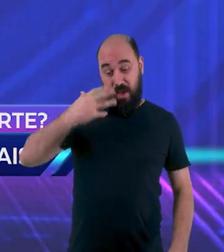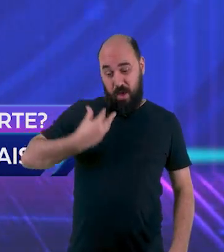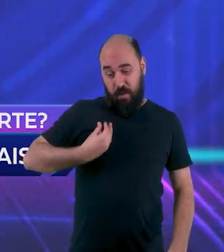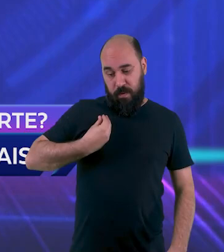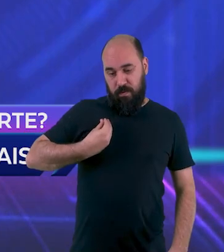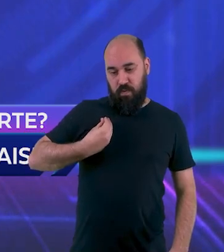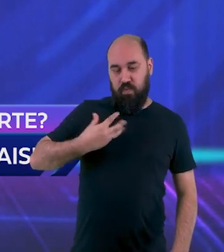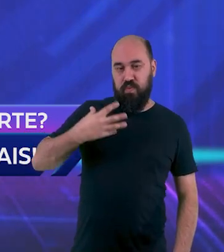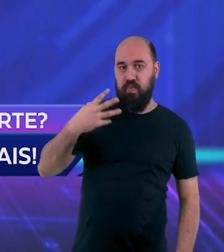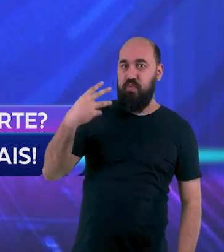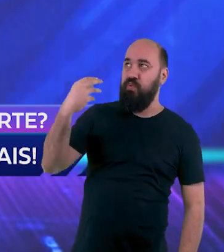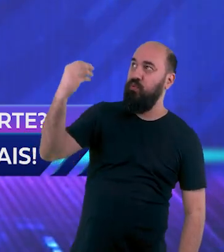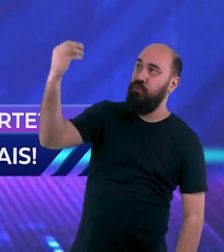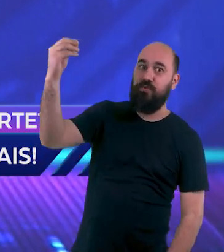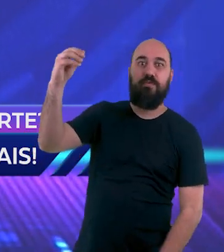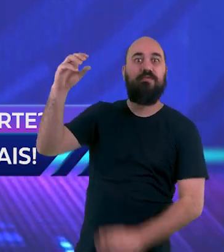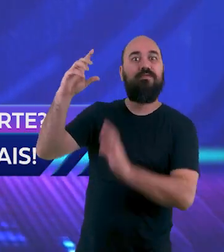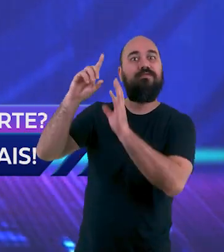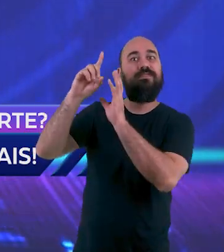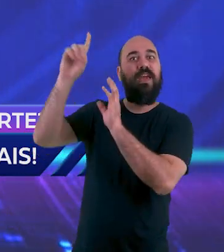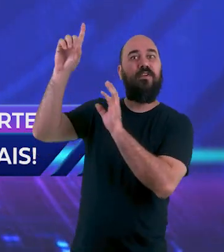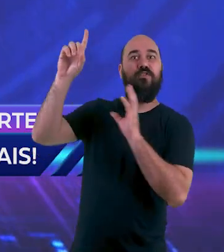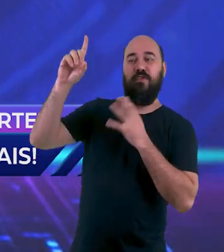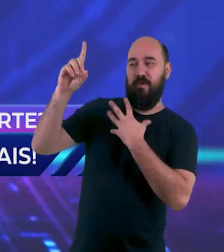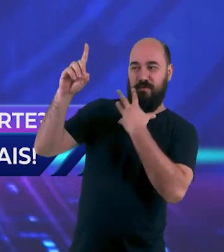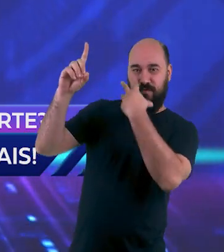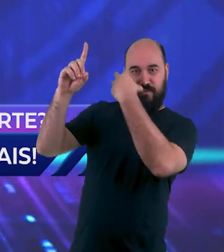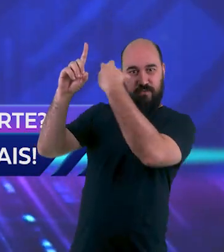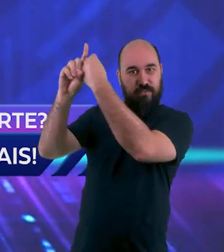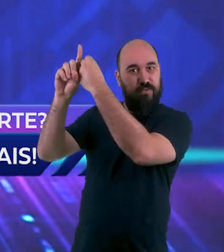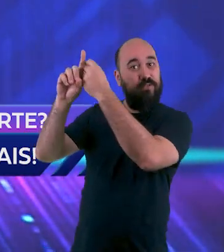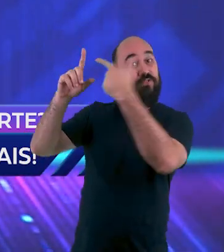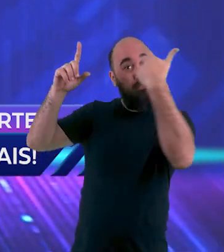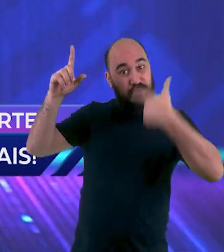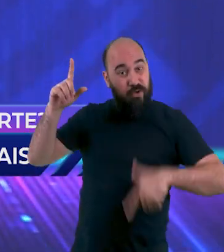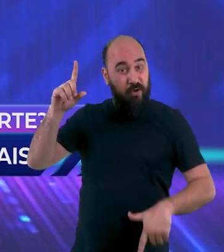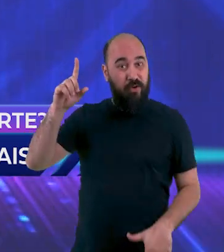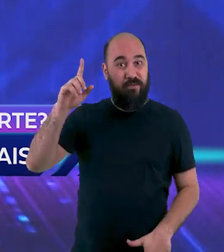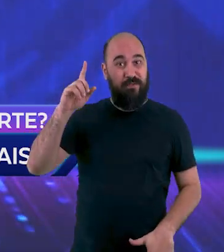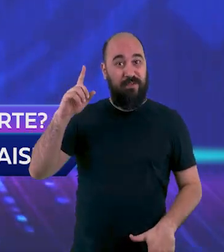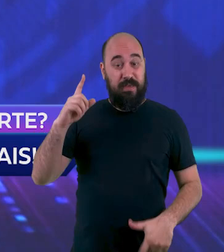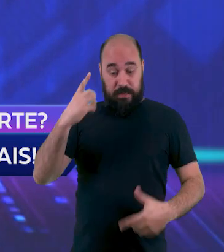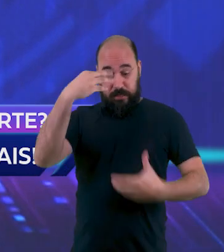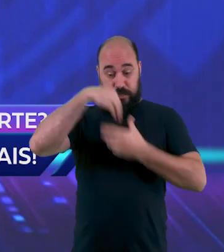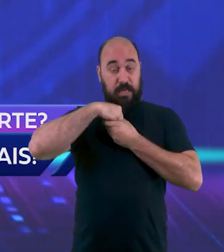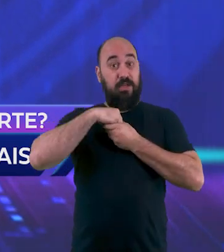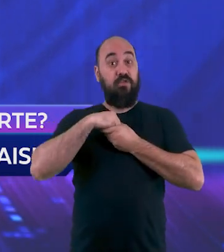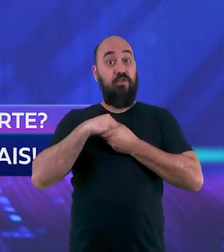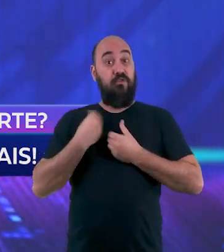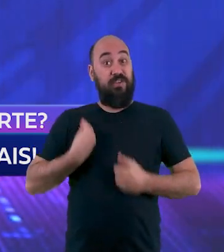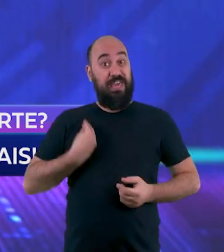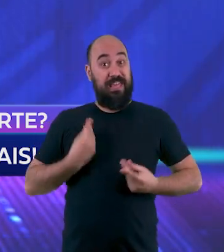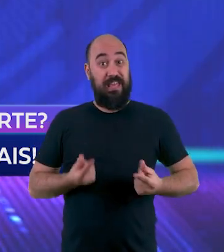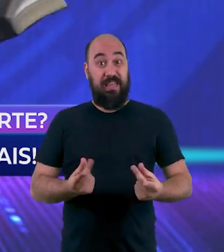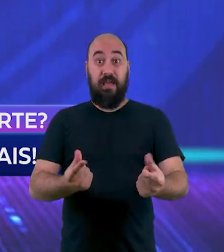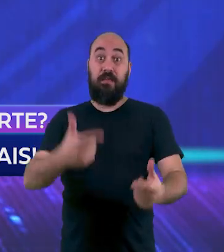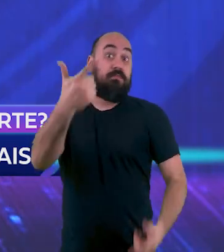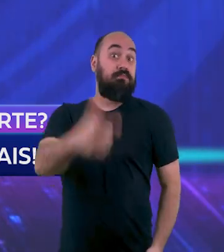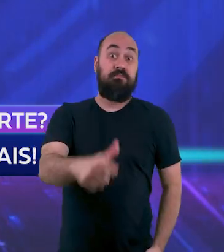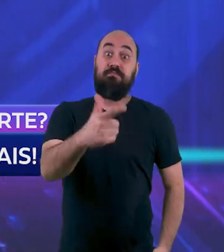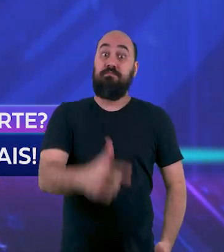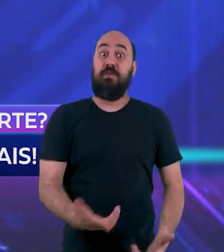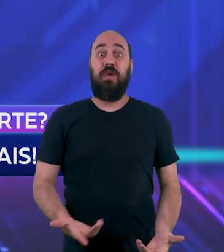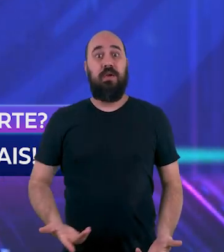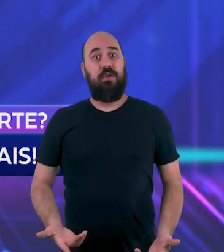é pecadora morre. Não existe imortalidade dentro dos seres humanos. É impossível viver